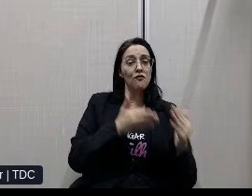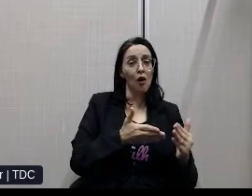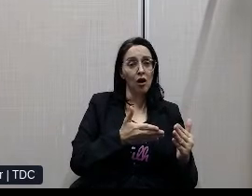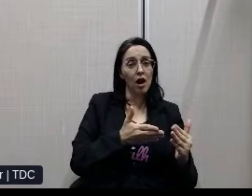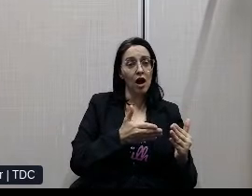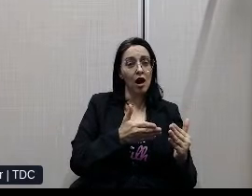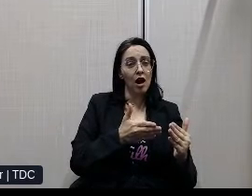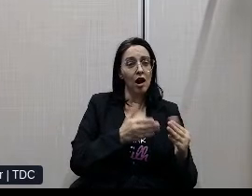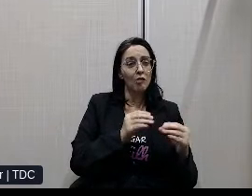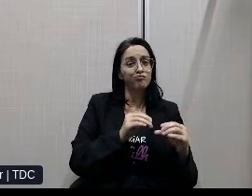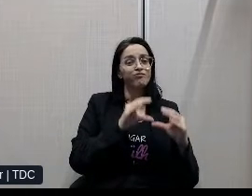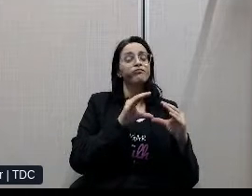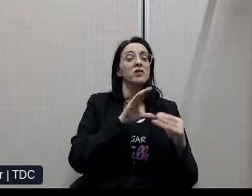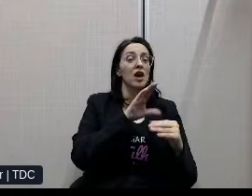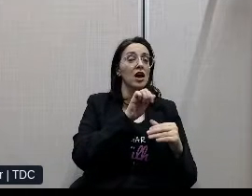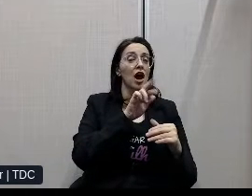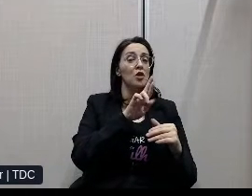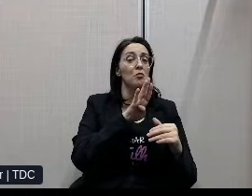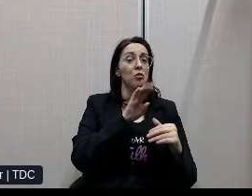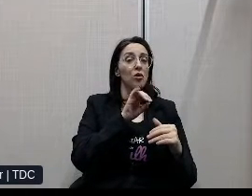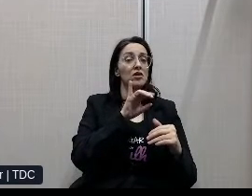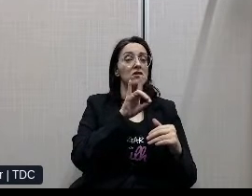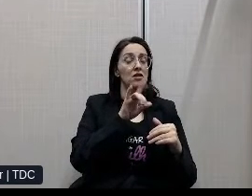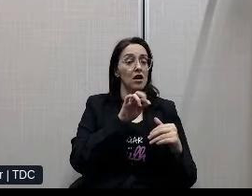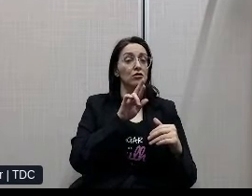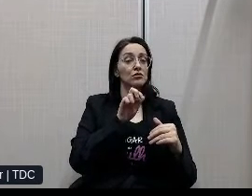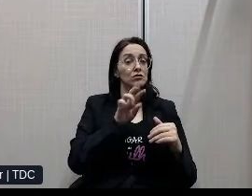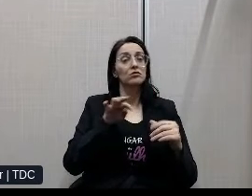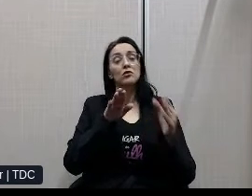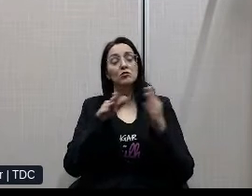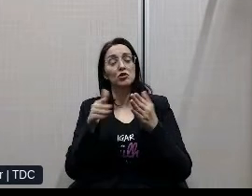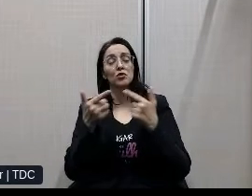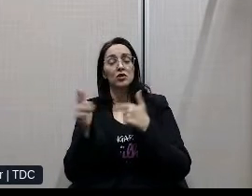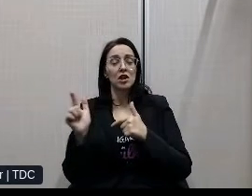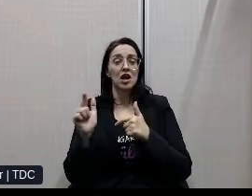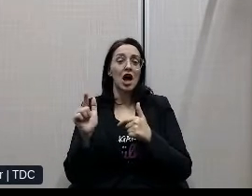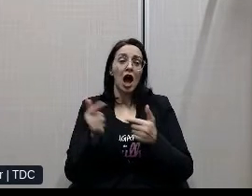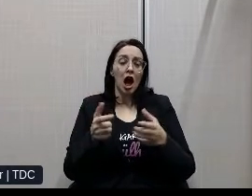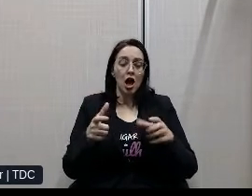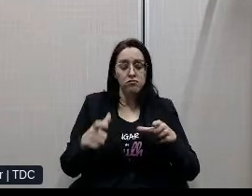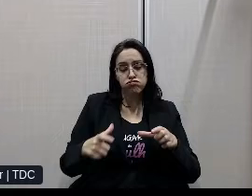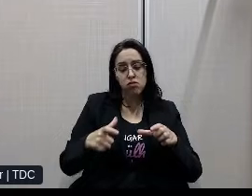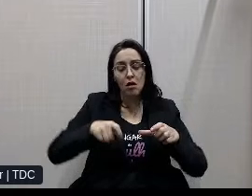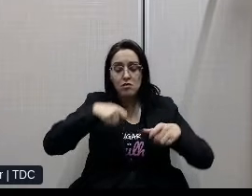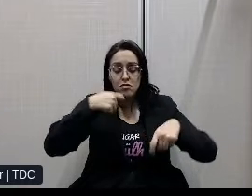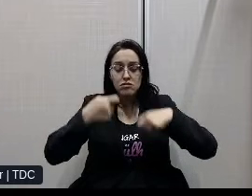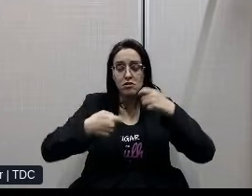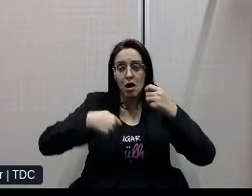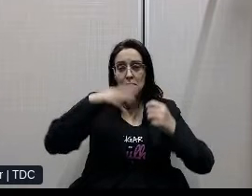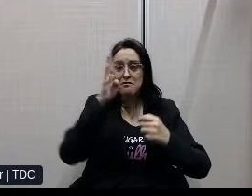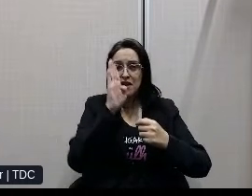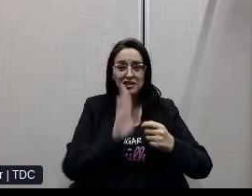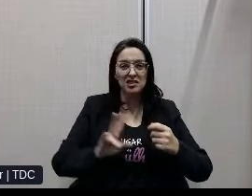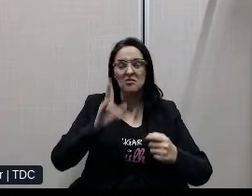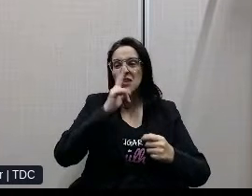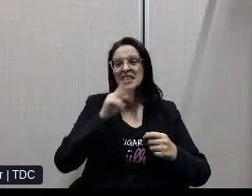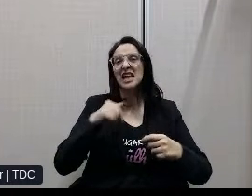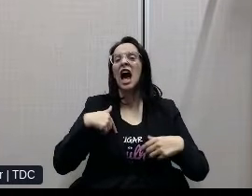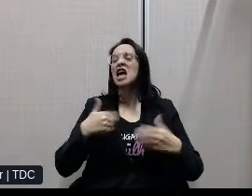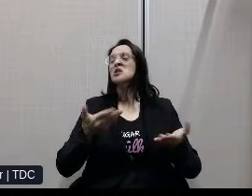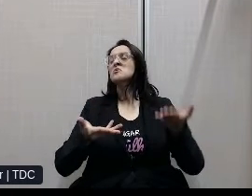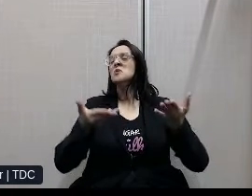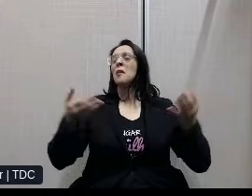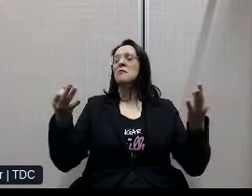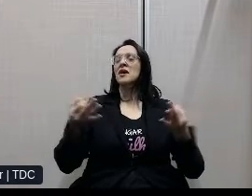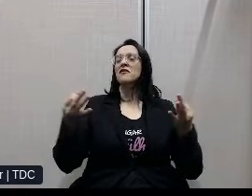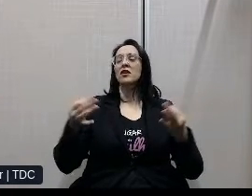de alimentação. A crença de que o prato brasileiro é o mais balanceado do mundo sempre foi um mito, simplesmente